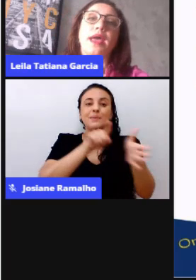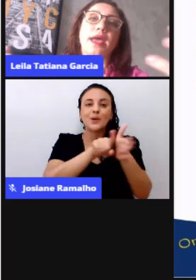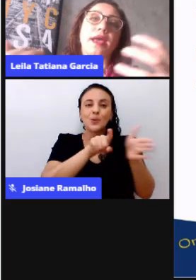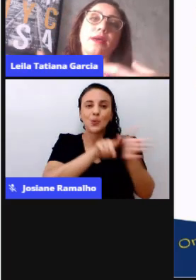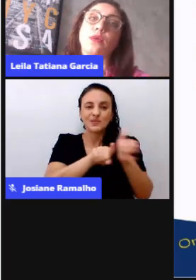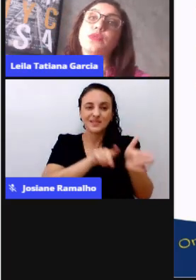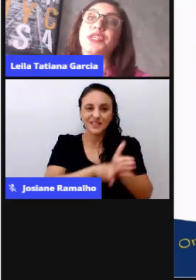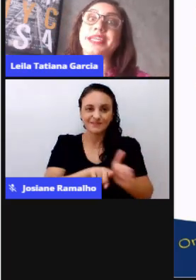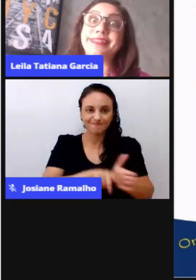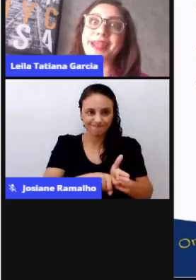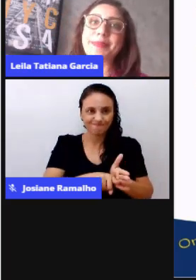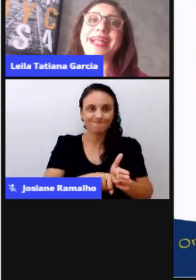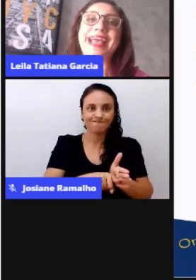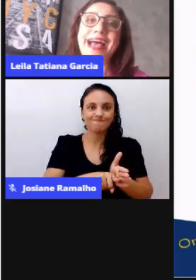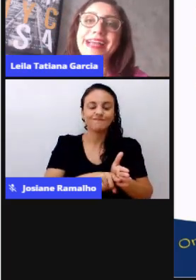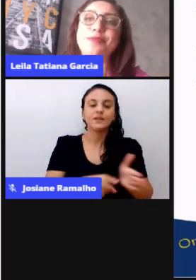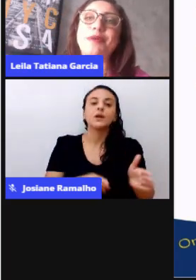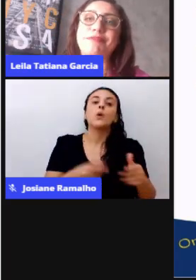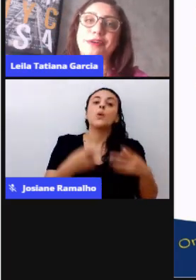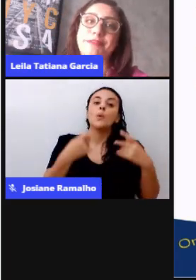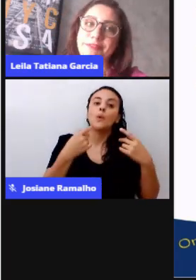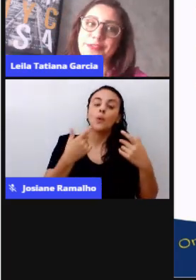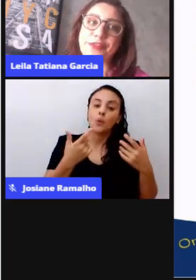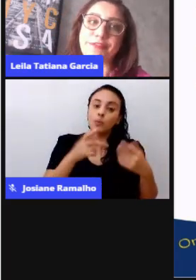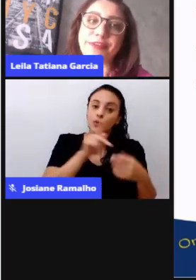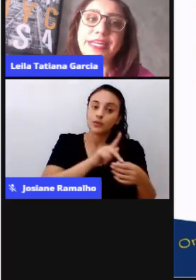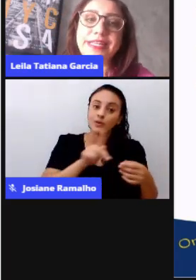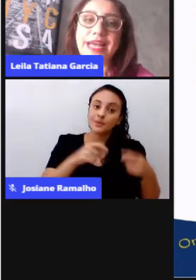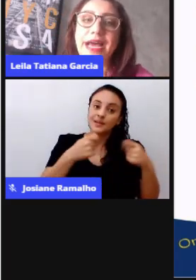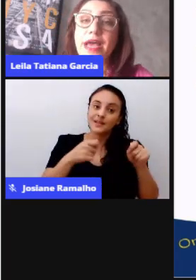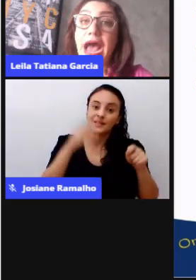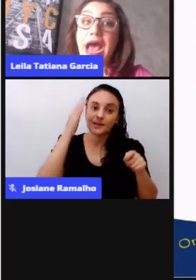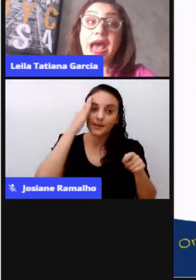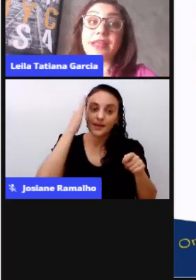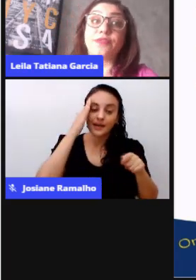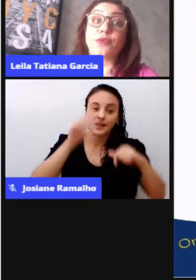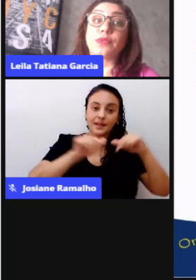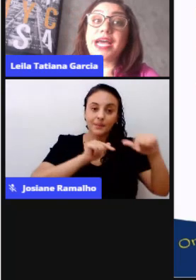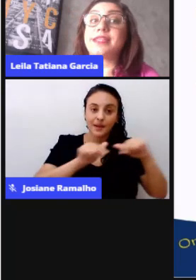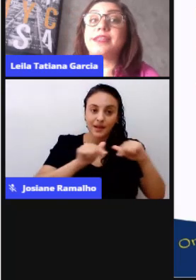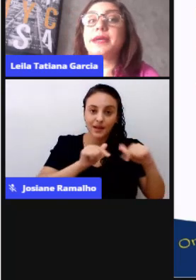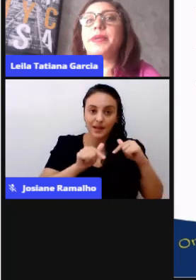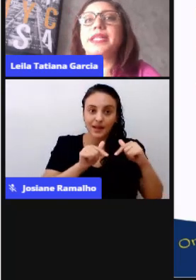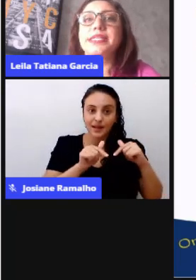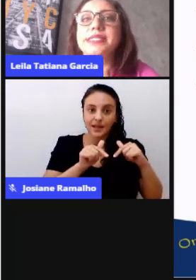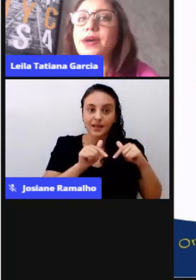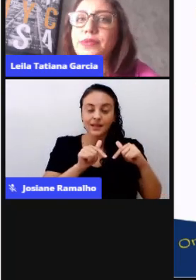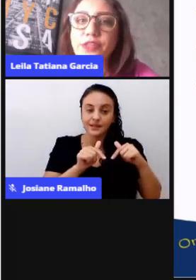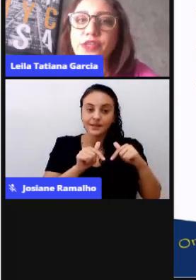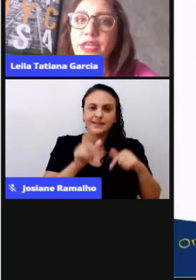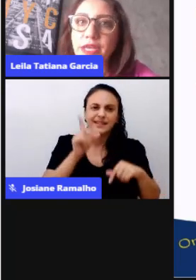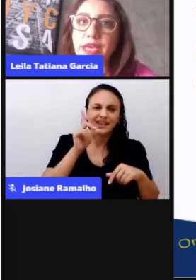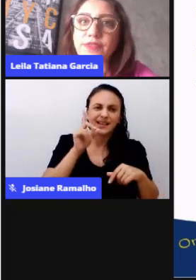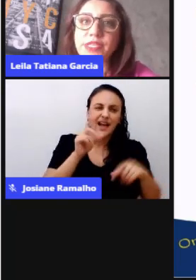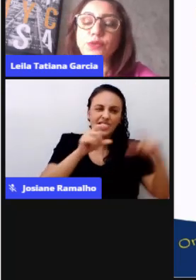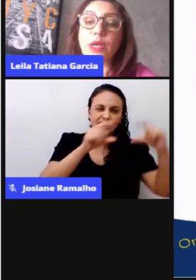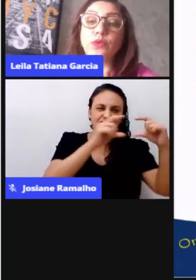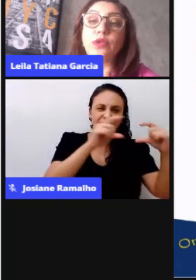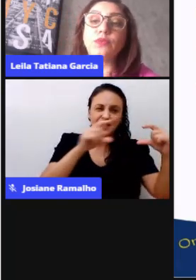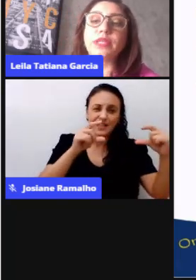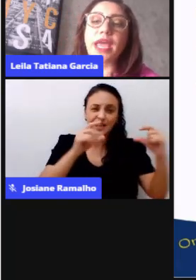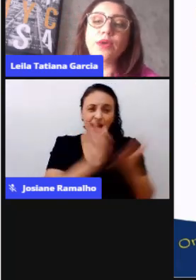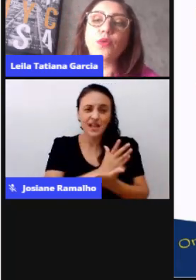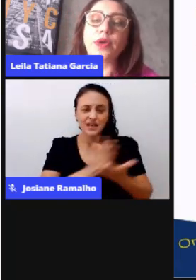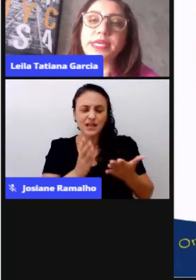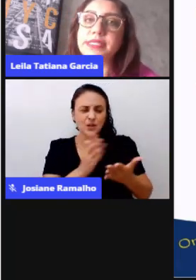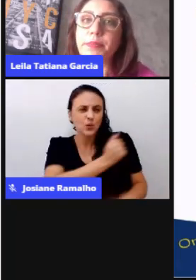professor conseguir trabalhar de uma forma efetiva, tá? A dificuldade de interpretação da tirinha, às vezes o